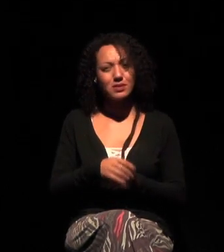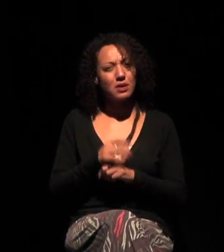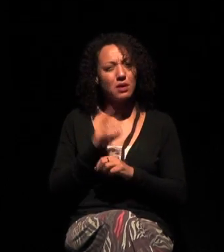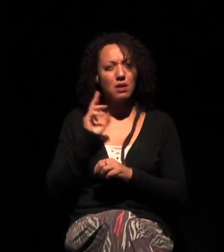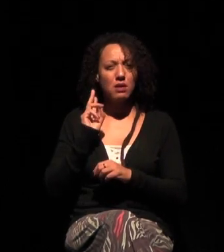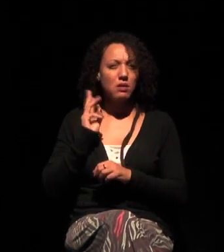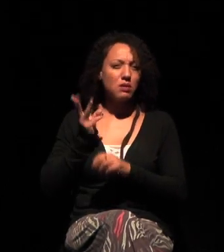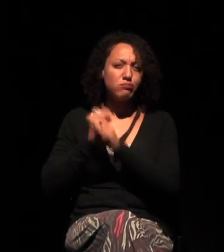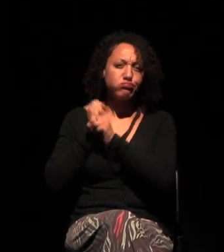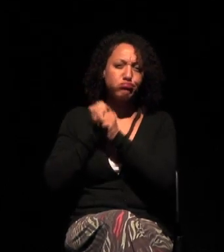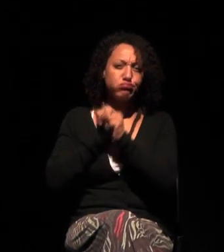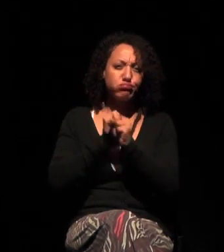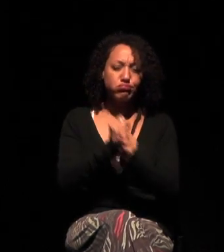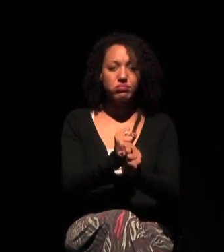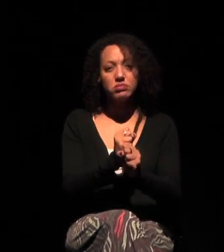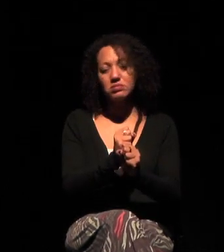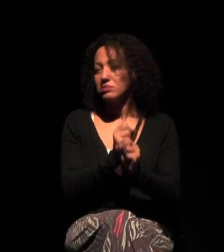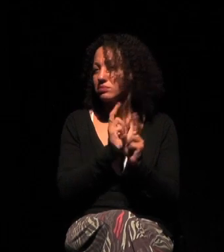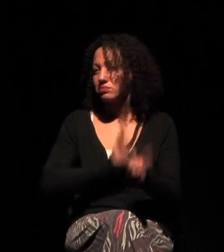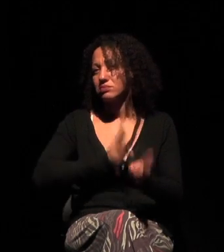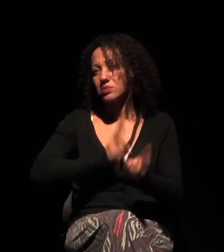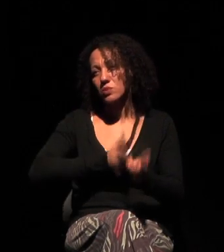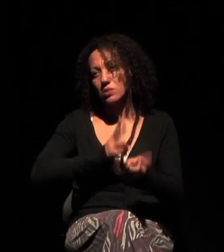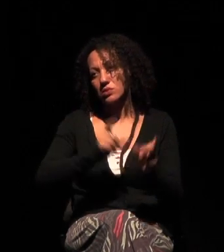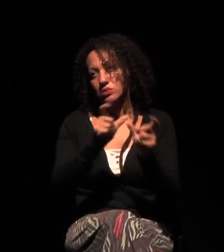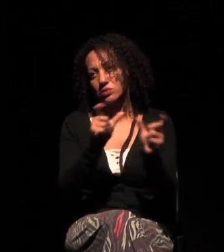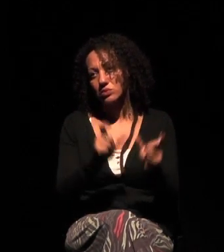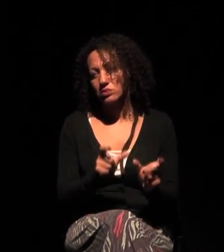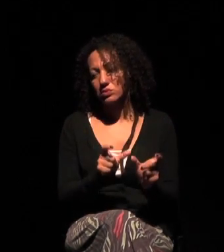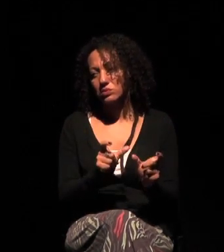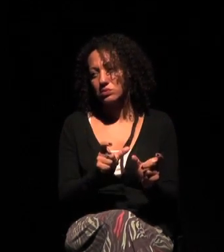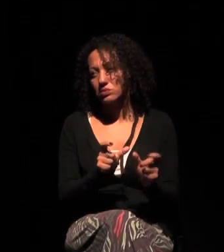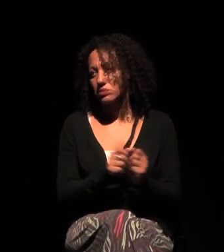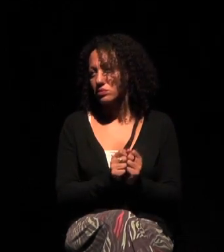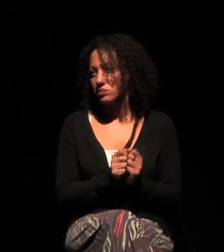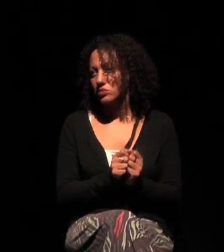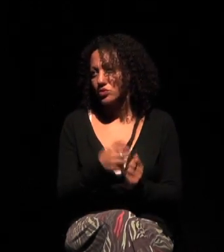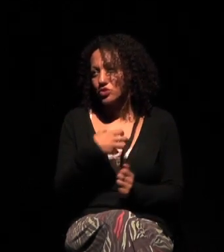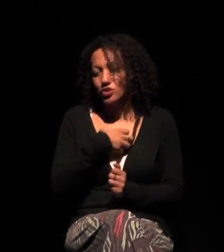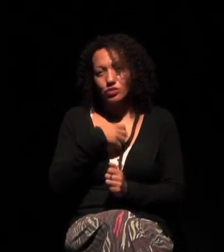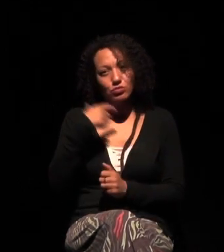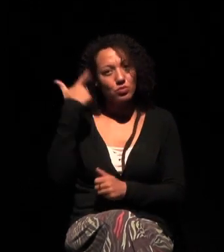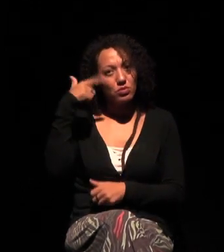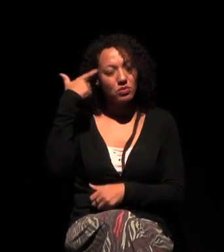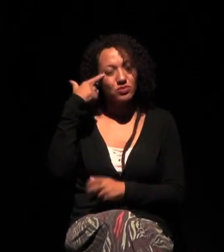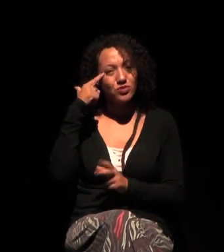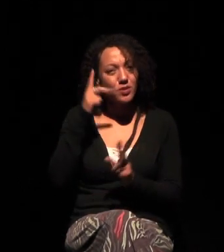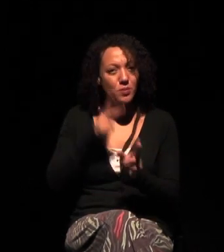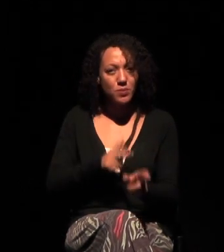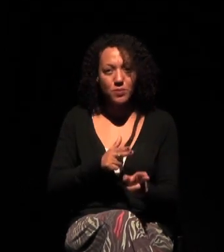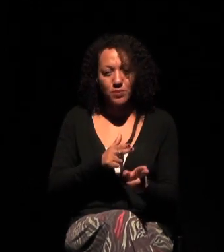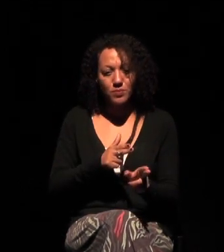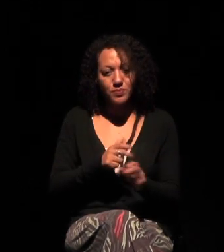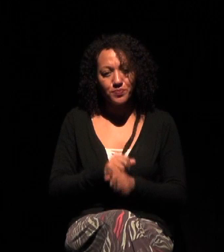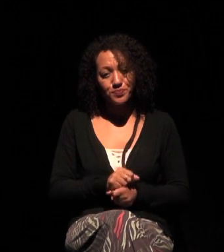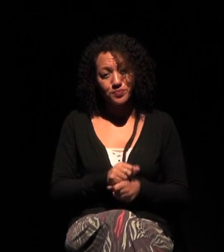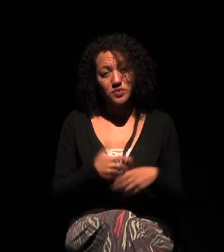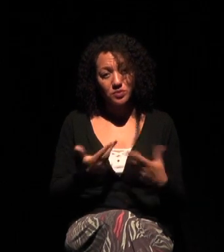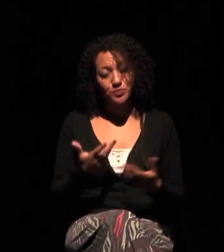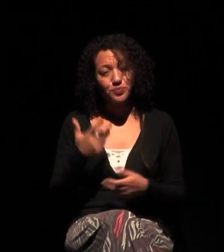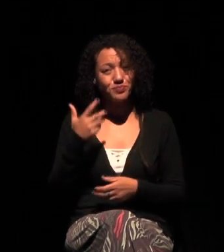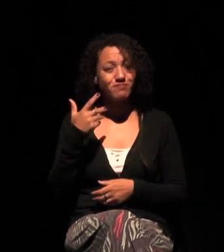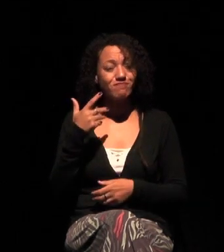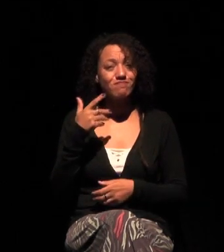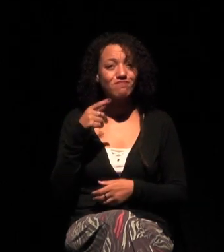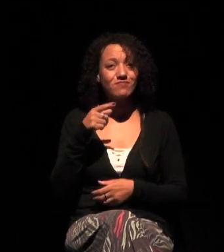ela desenvolve a mesma estrutura desenvolve mesmo tipo de raciocínio e é um raciocínio